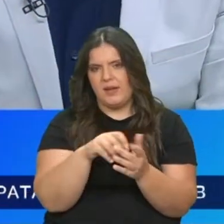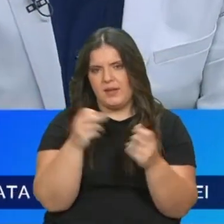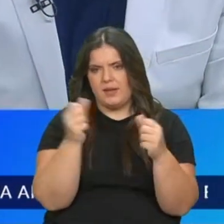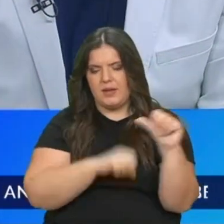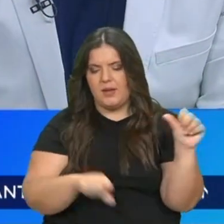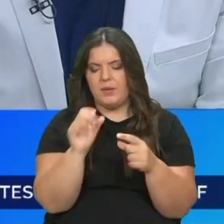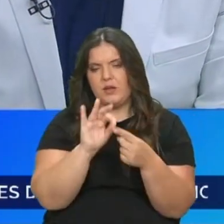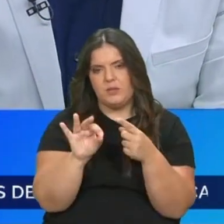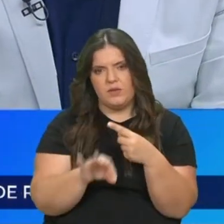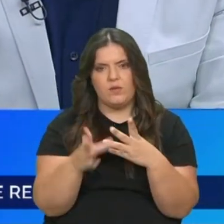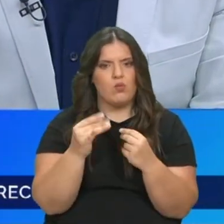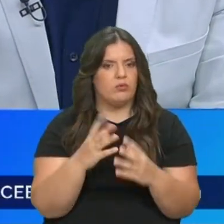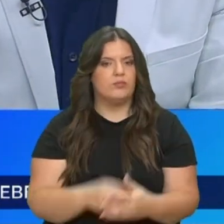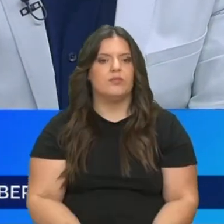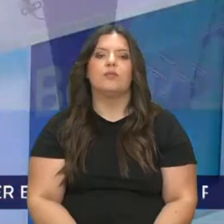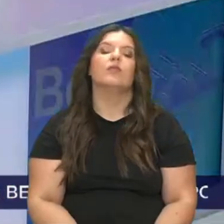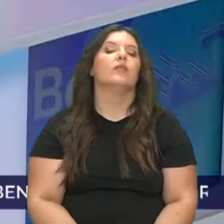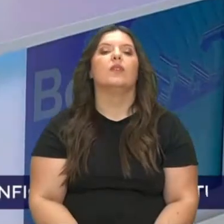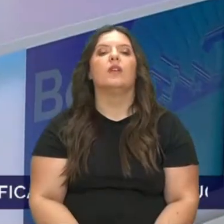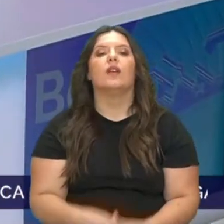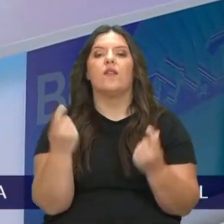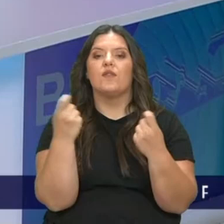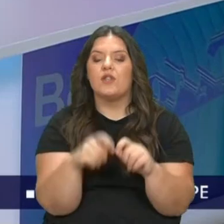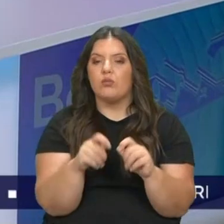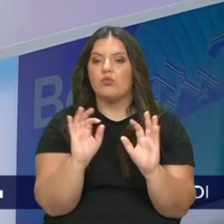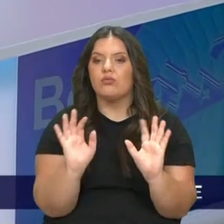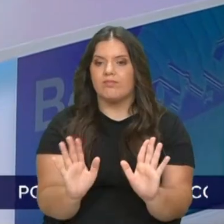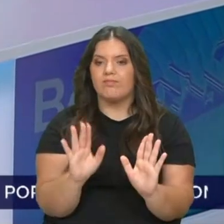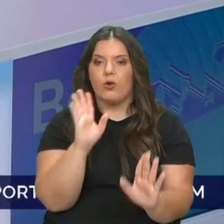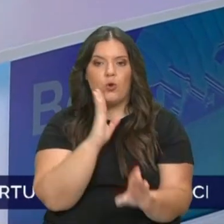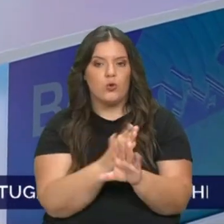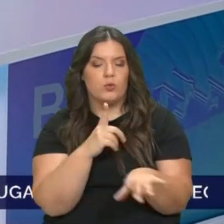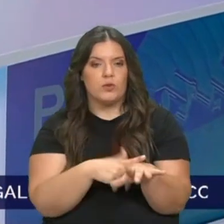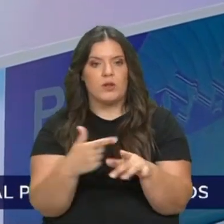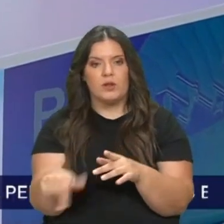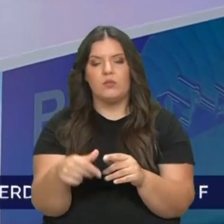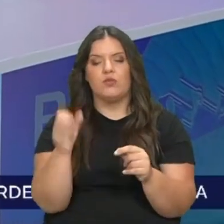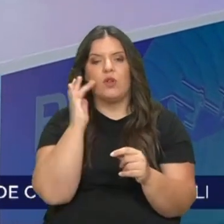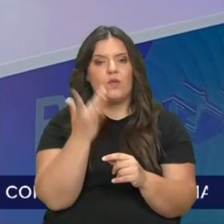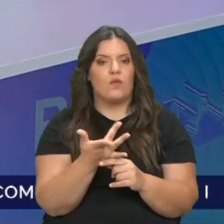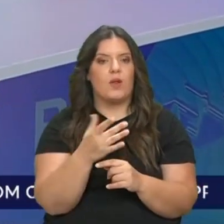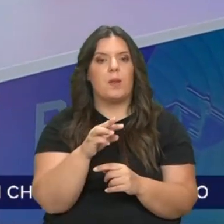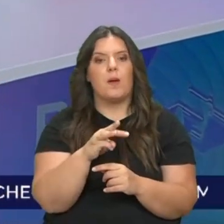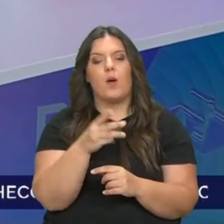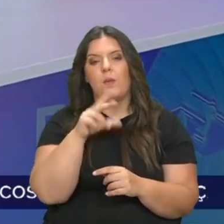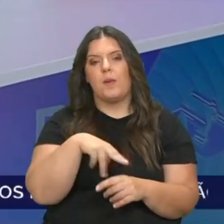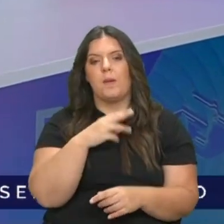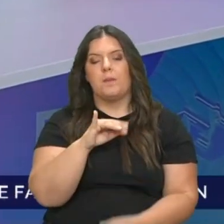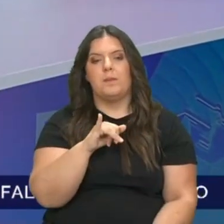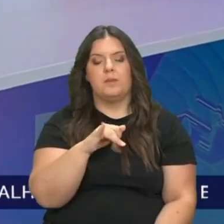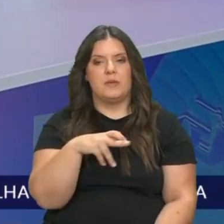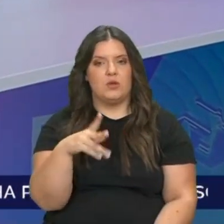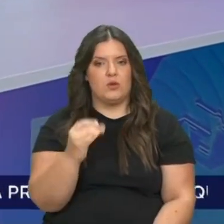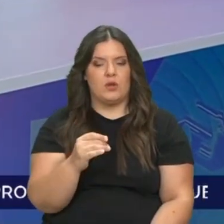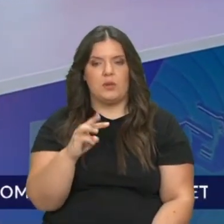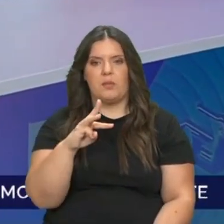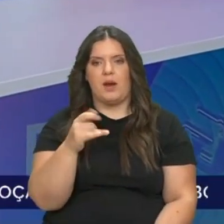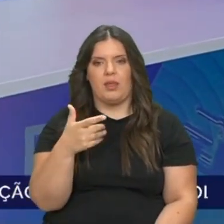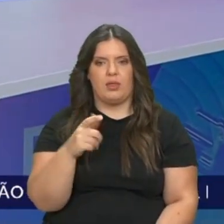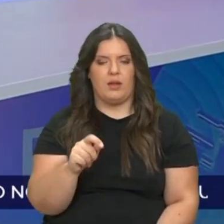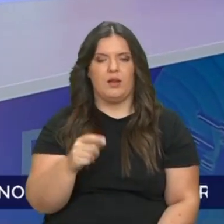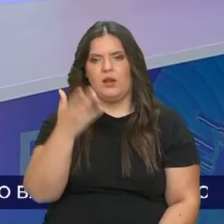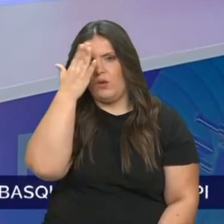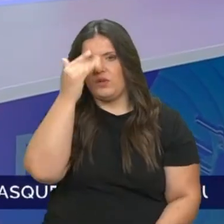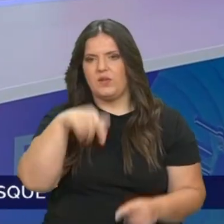muito específica. E fechamos, Miguel, com os últimos capítulos da novela do milionário meteorito marciano. Eu acho que foi contigo